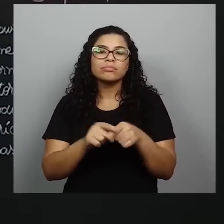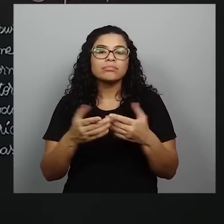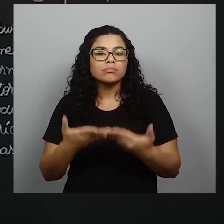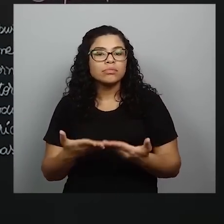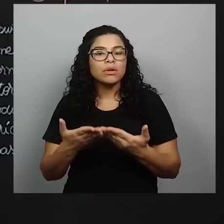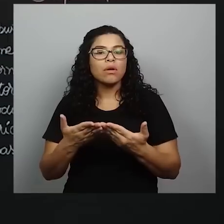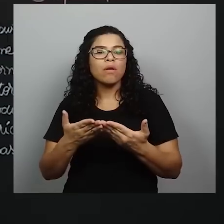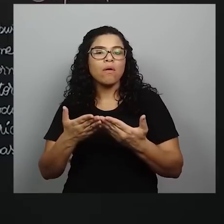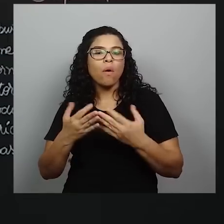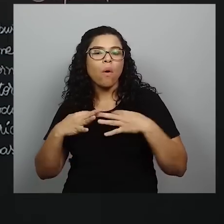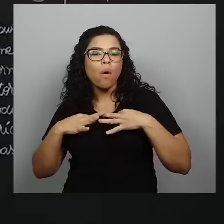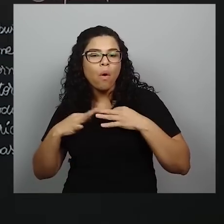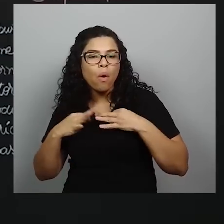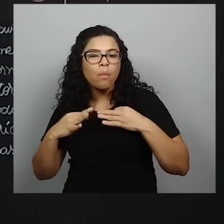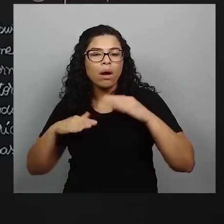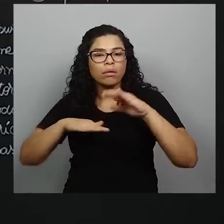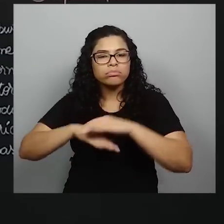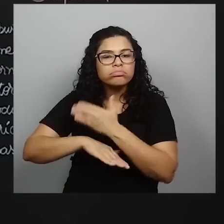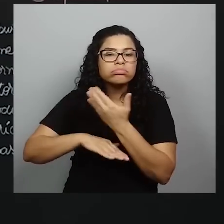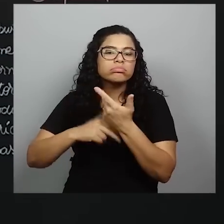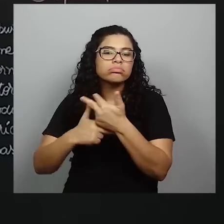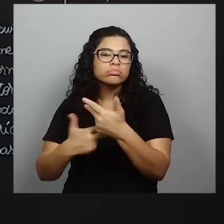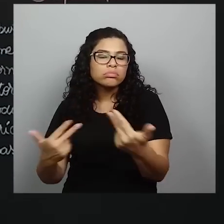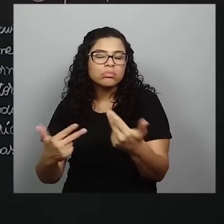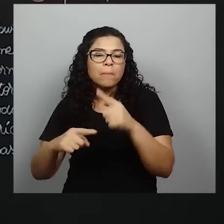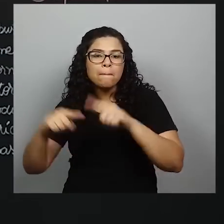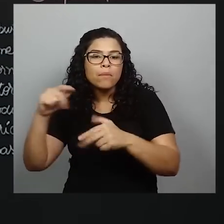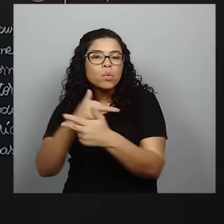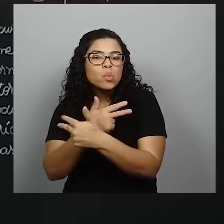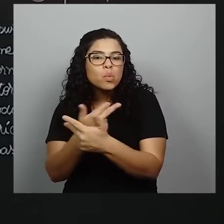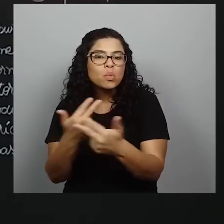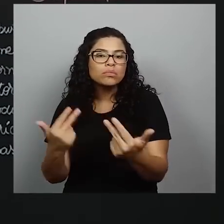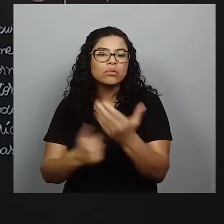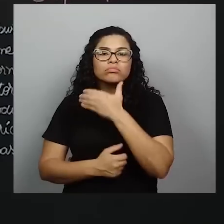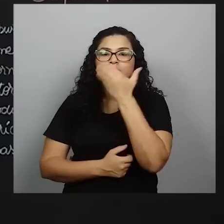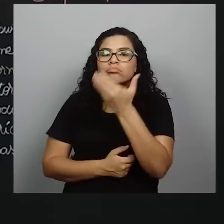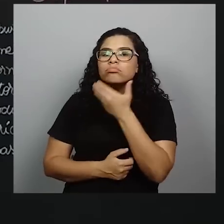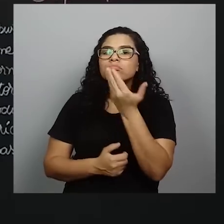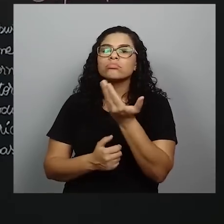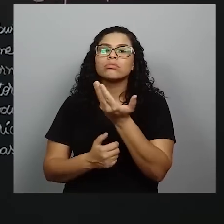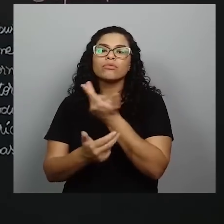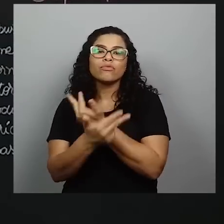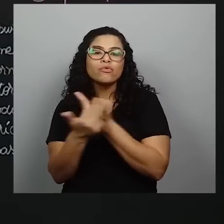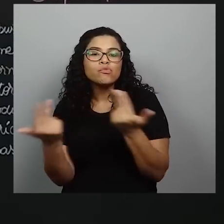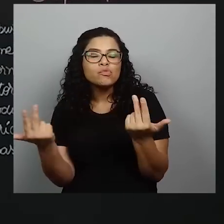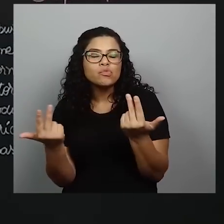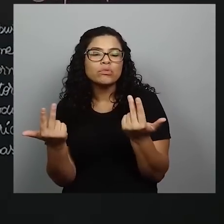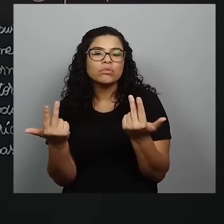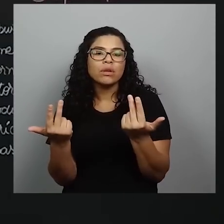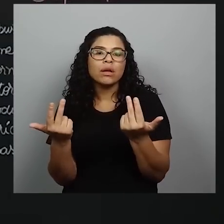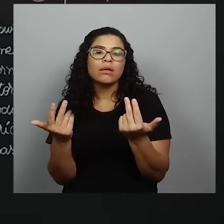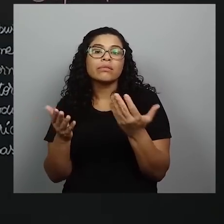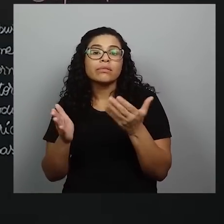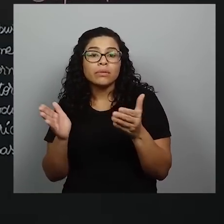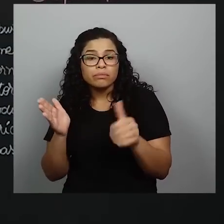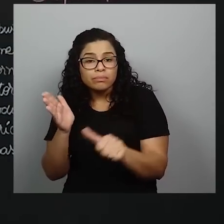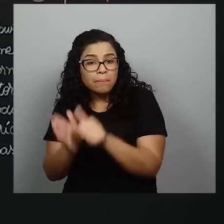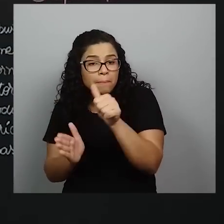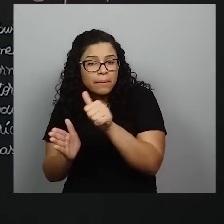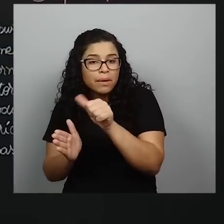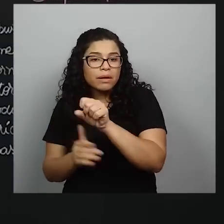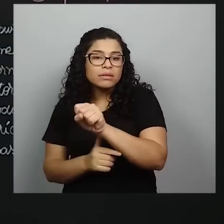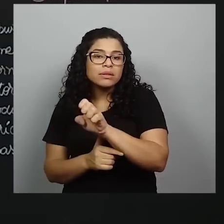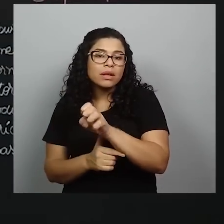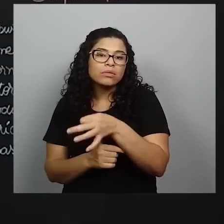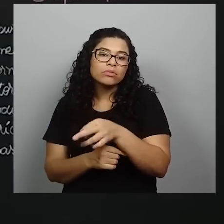polos calçadistas, polos de produção de frutas aí já no setor primário, vamos ter